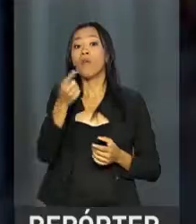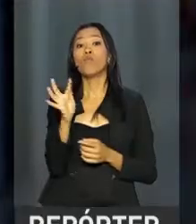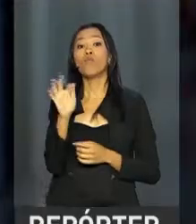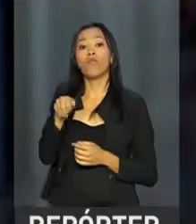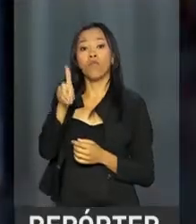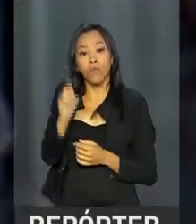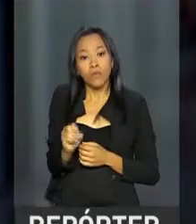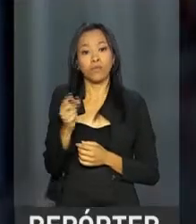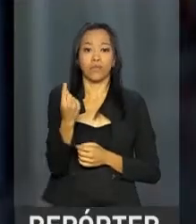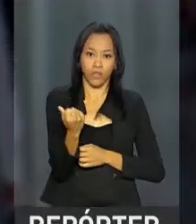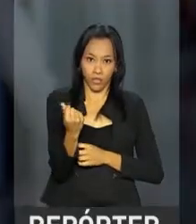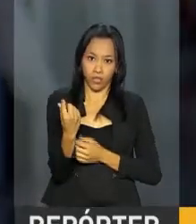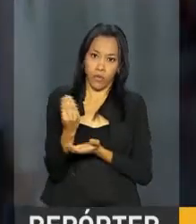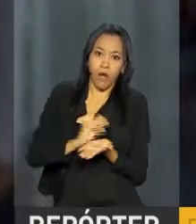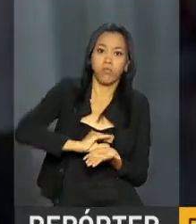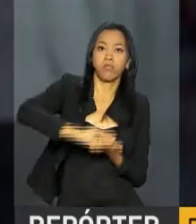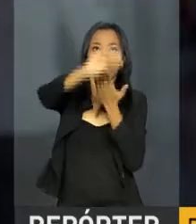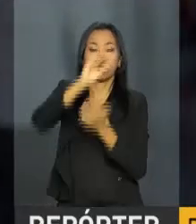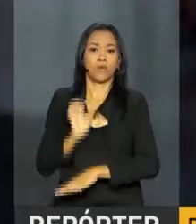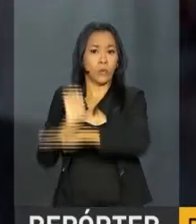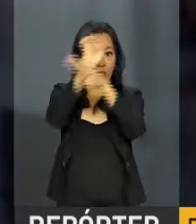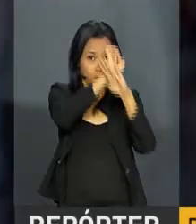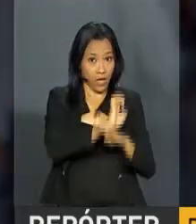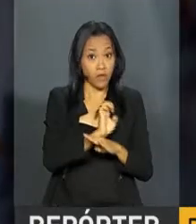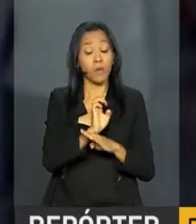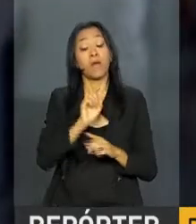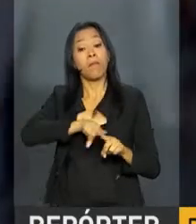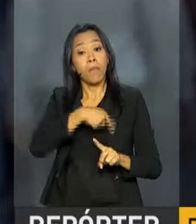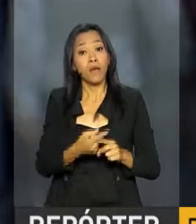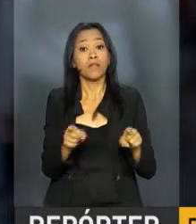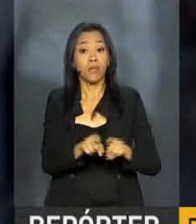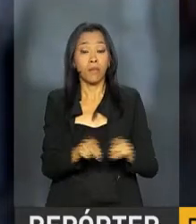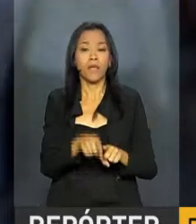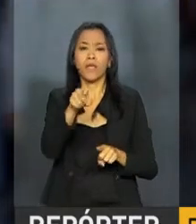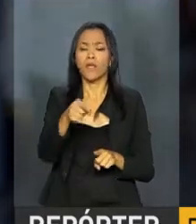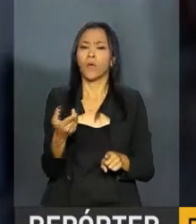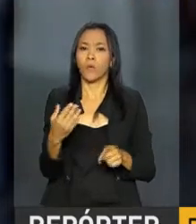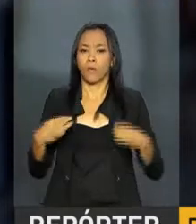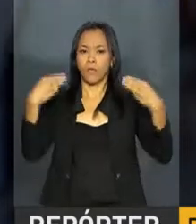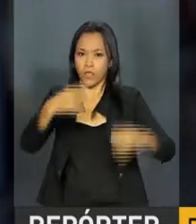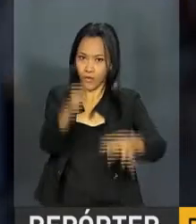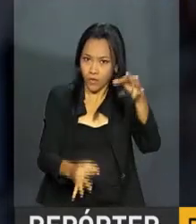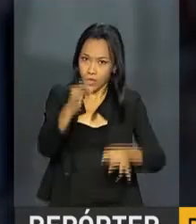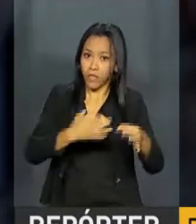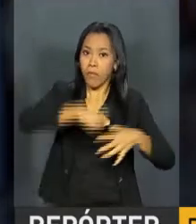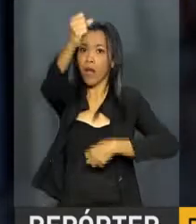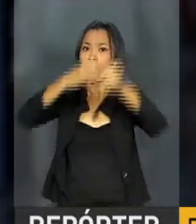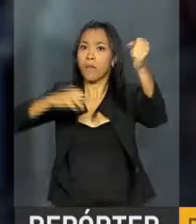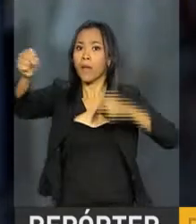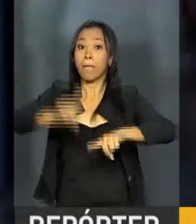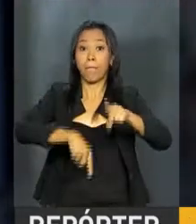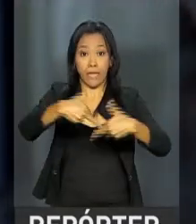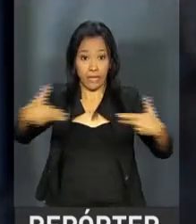Nacional. Além do dinheiro para ajudar os estados, o Ministério da Justiça também enviou equipamentos e veículos especiais